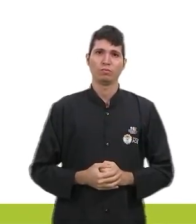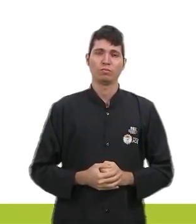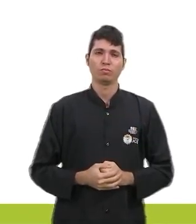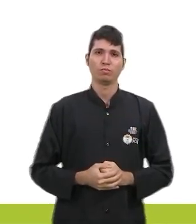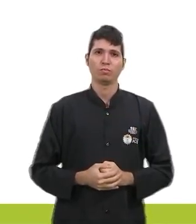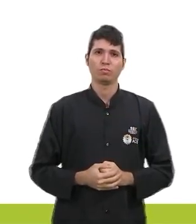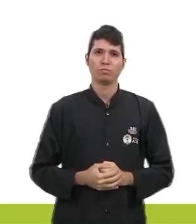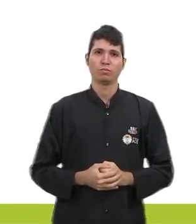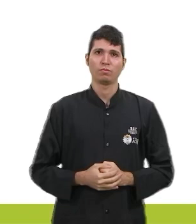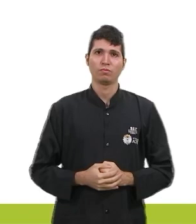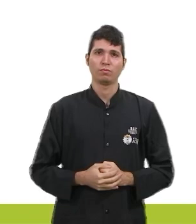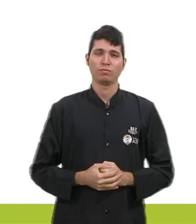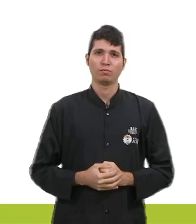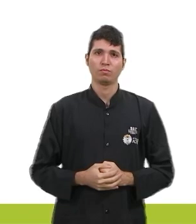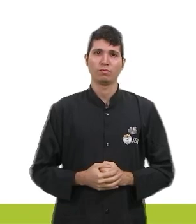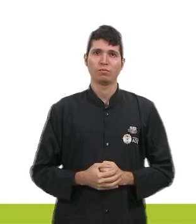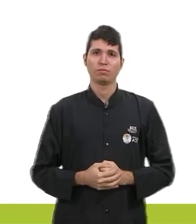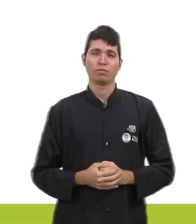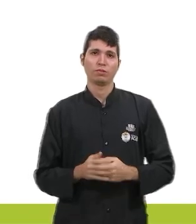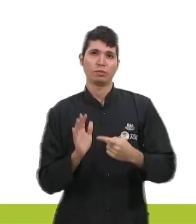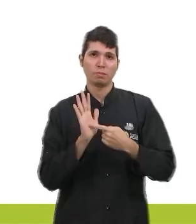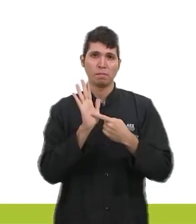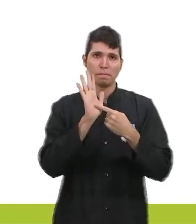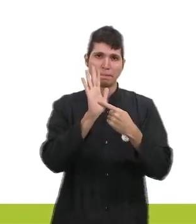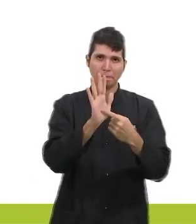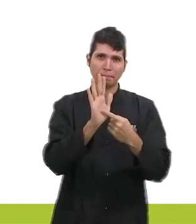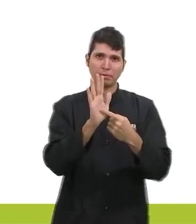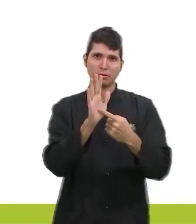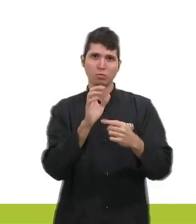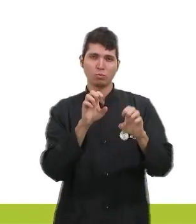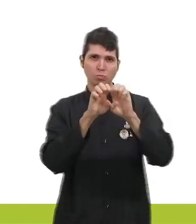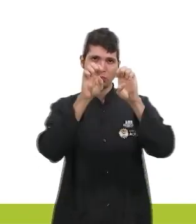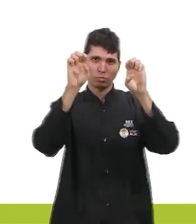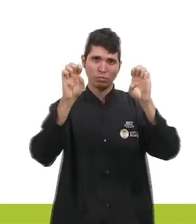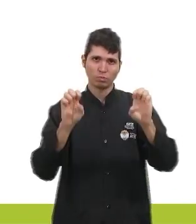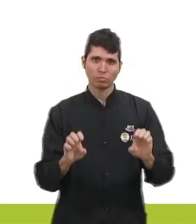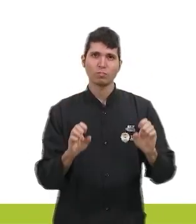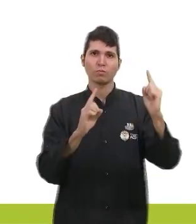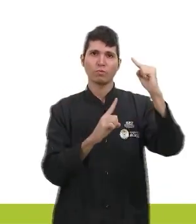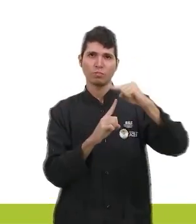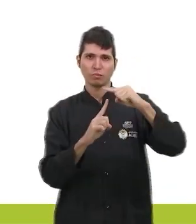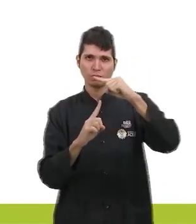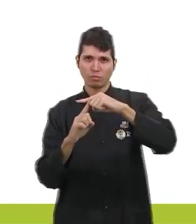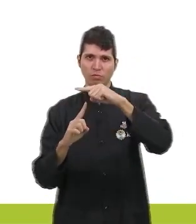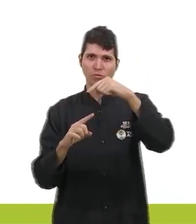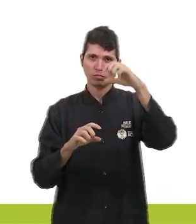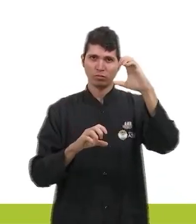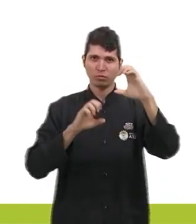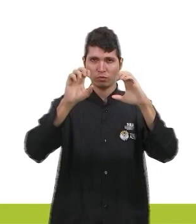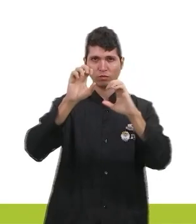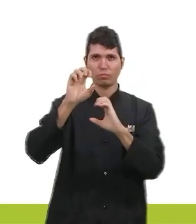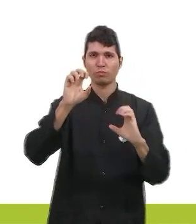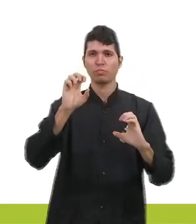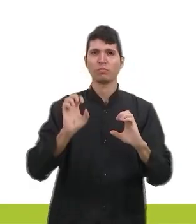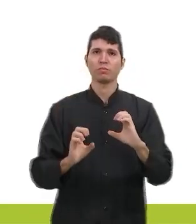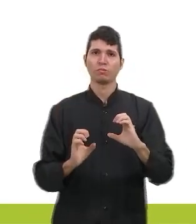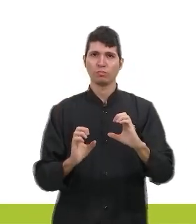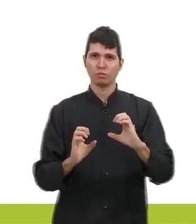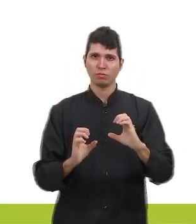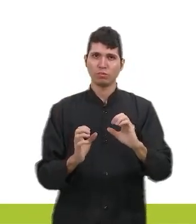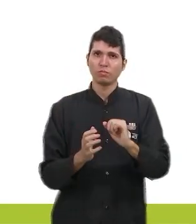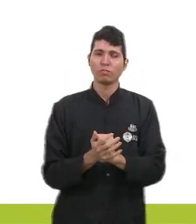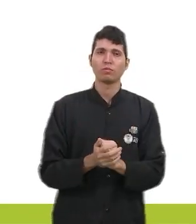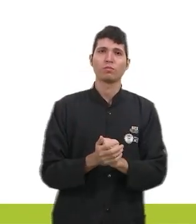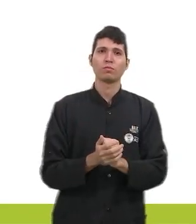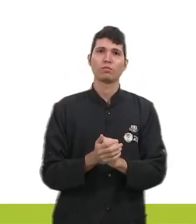Vamos falar um pouquinho das fórmulas na química orgânica e também da classificação das cadeias carbônicas, de quais